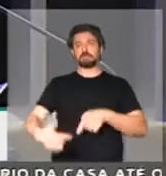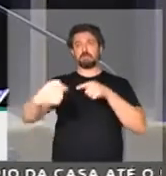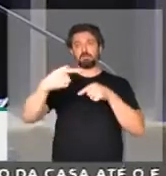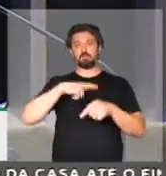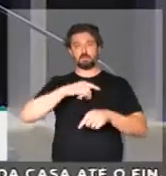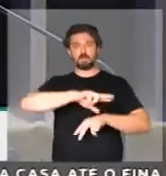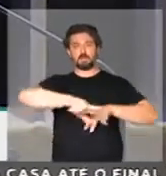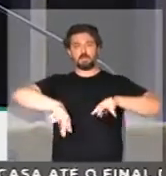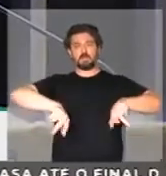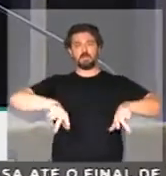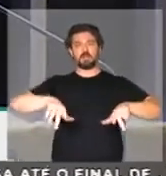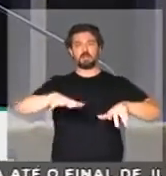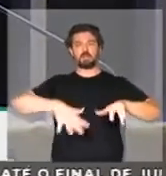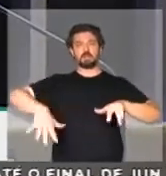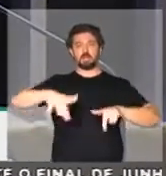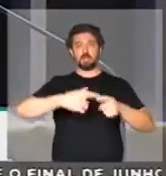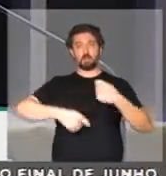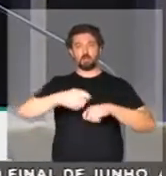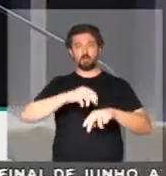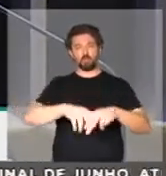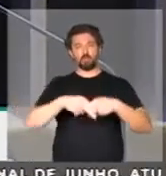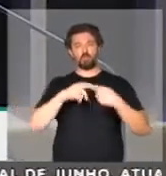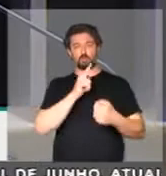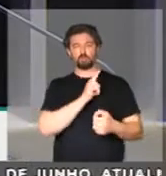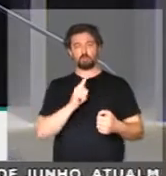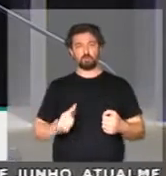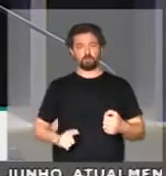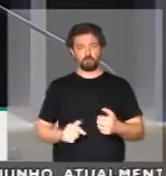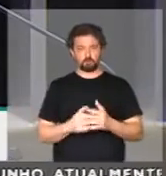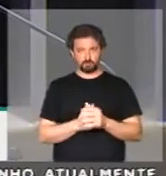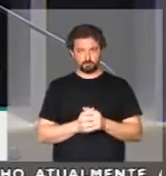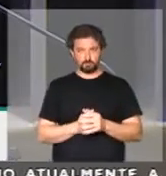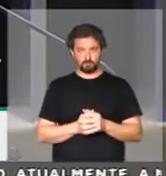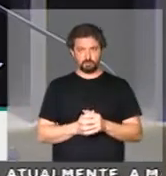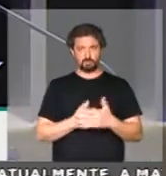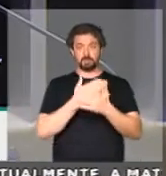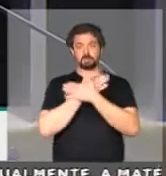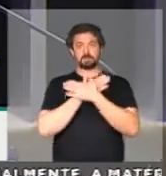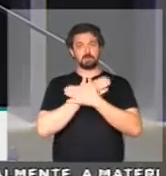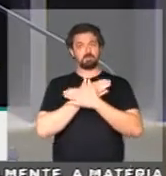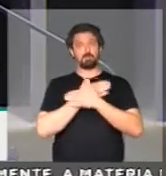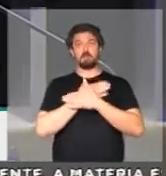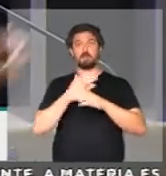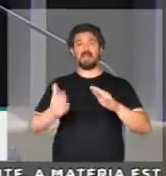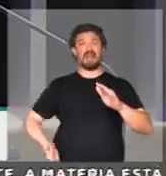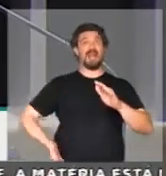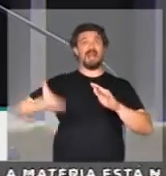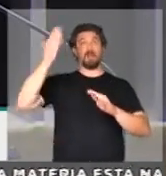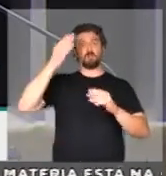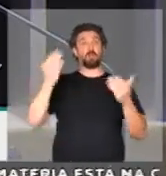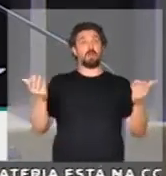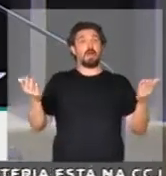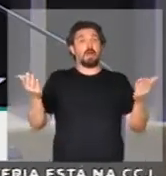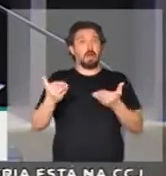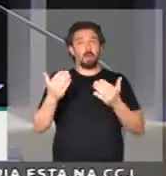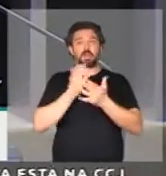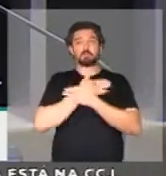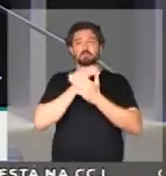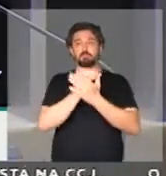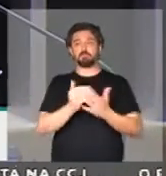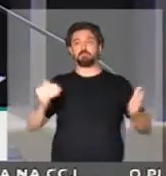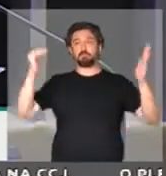área econômica para este novo governo. Temos um desemprego elevado, que inclusive aumentou recentemente o número de desempregados no